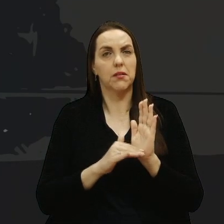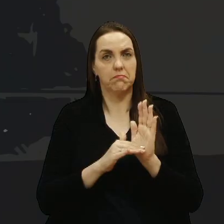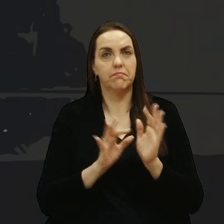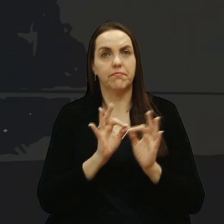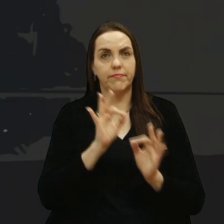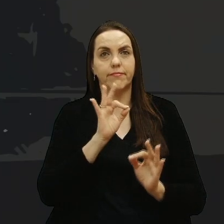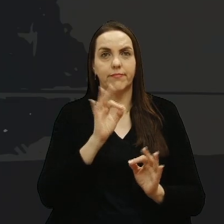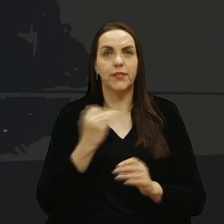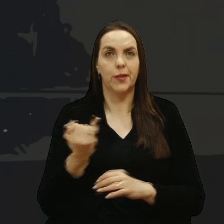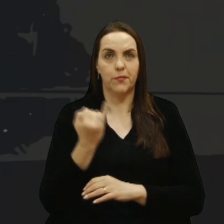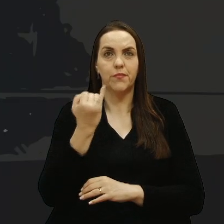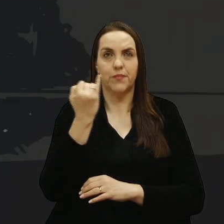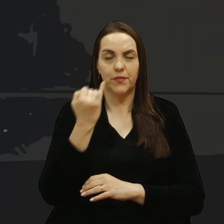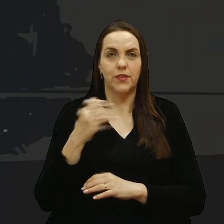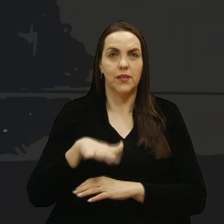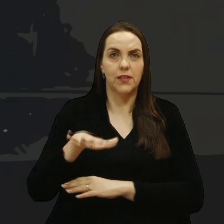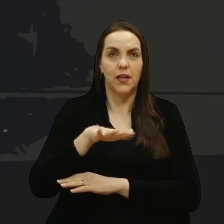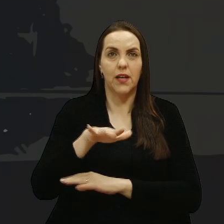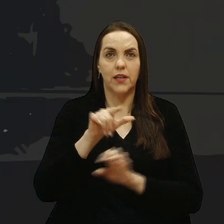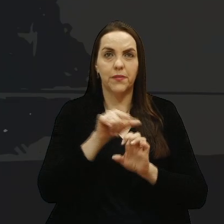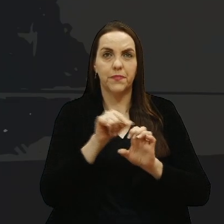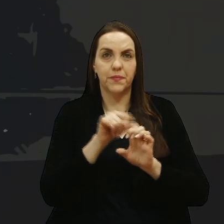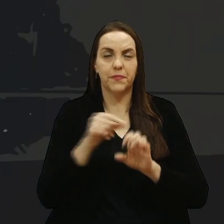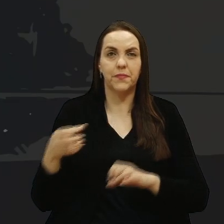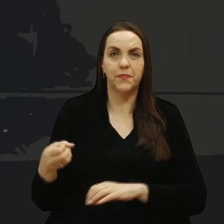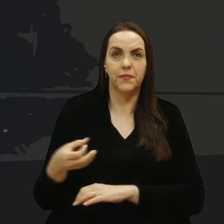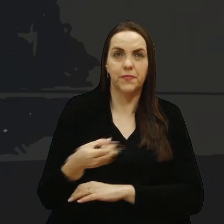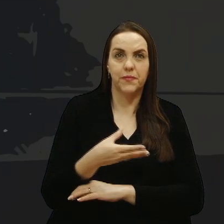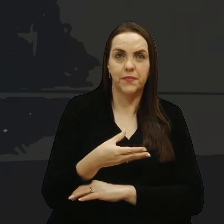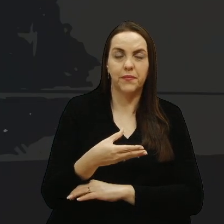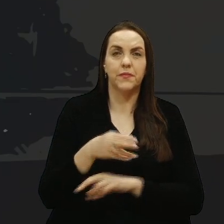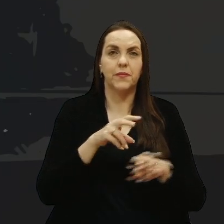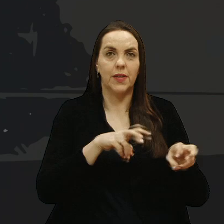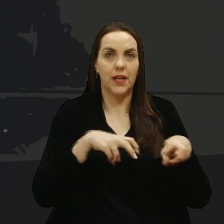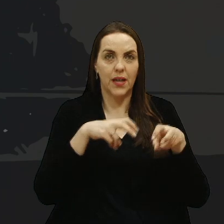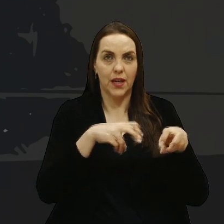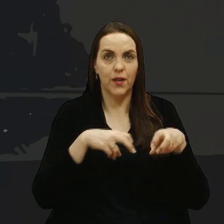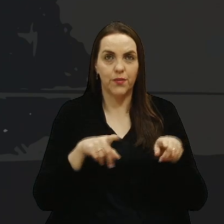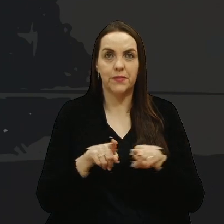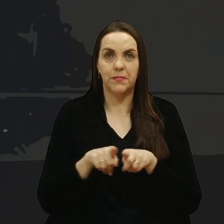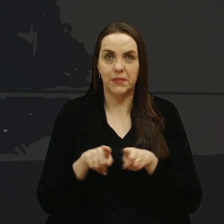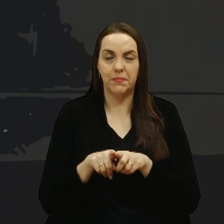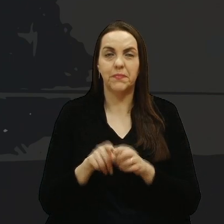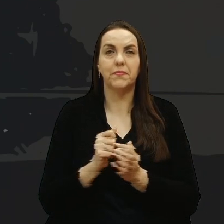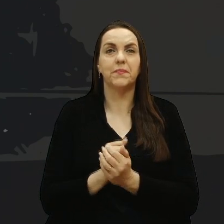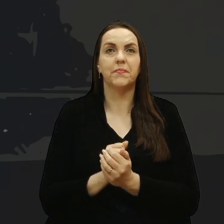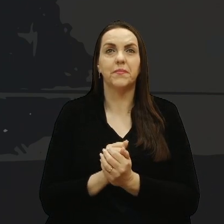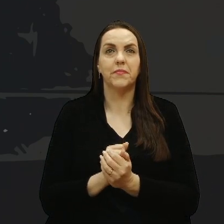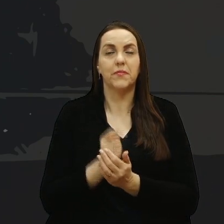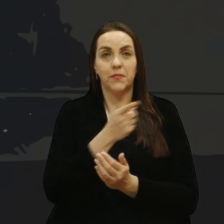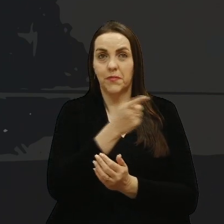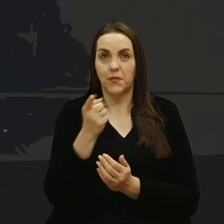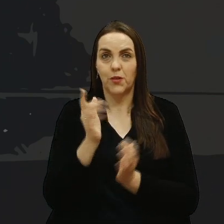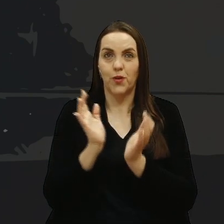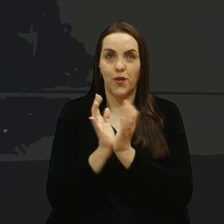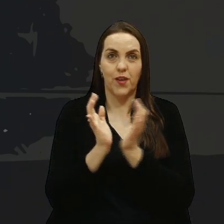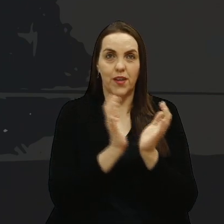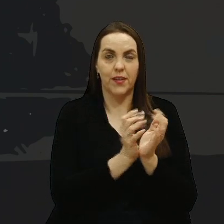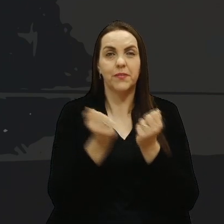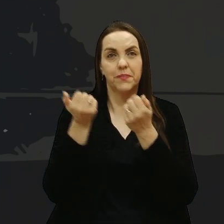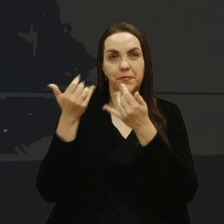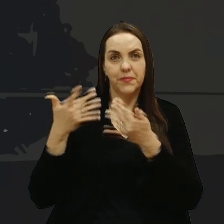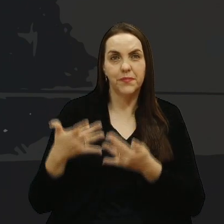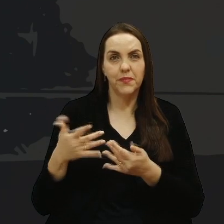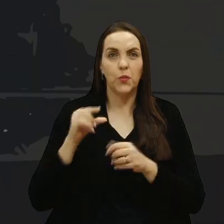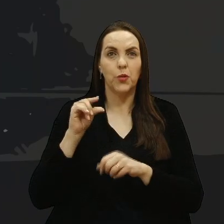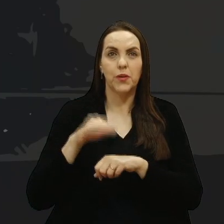do empreendedorismo, inovação e agro, né? E os meus colegas, então, irão passar para os senhores um pouco